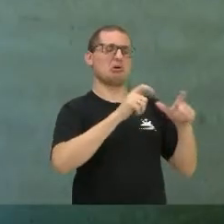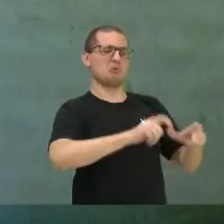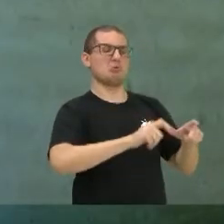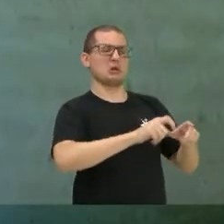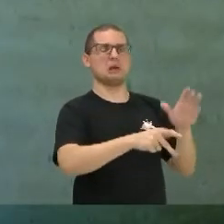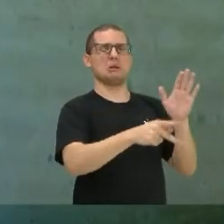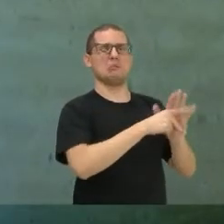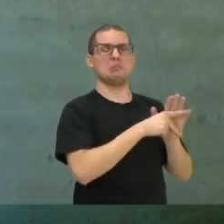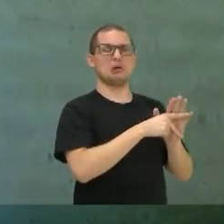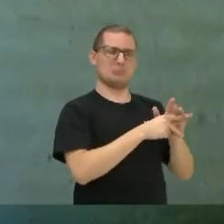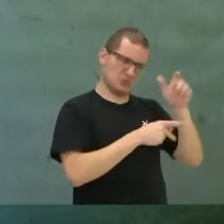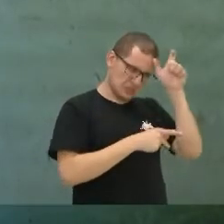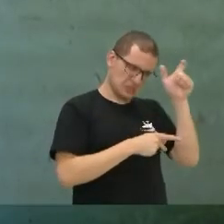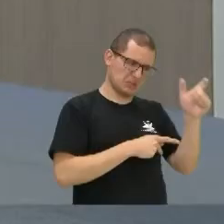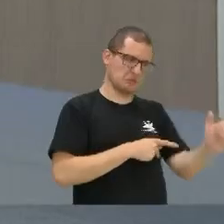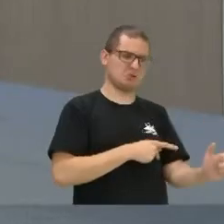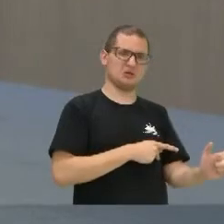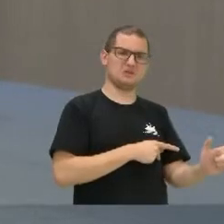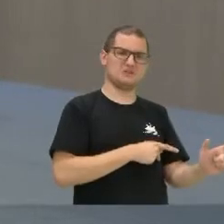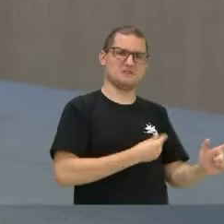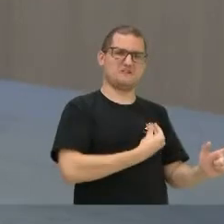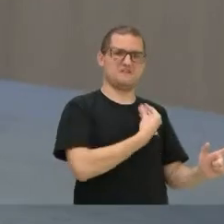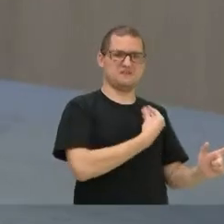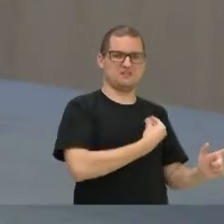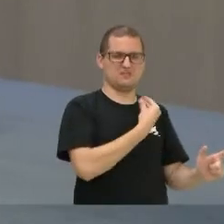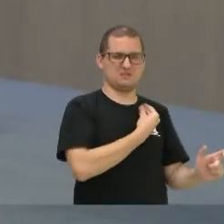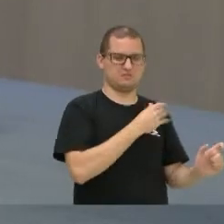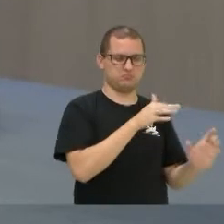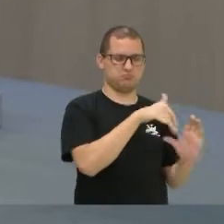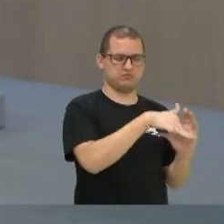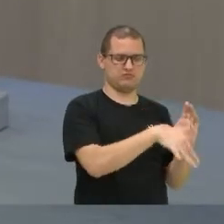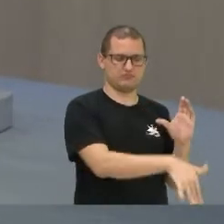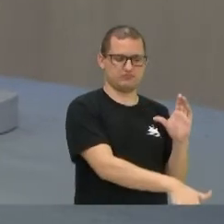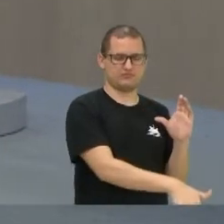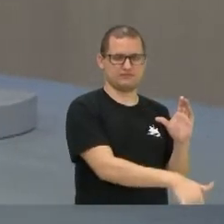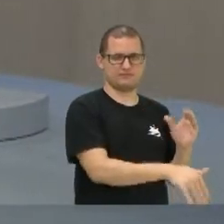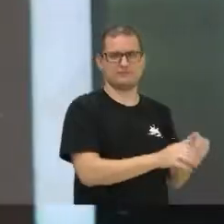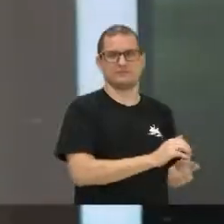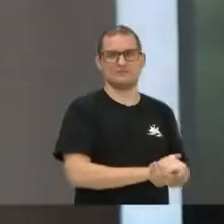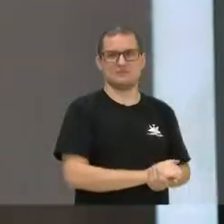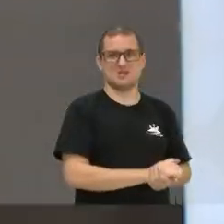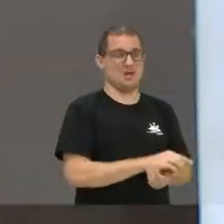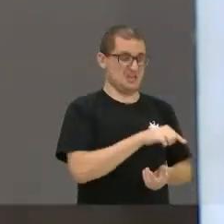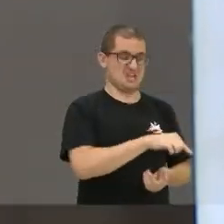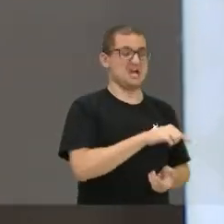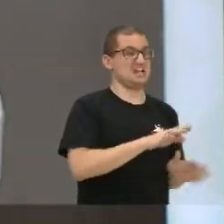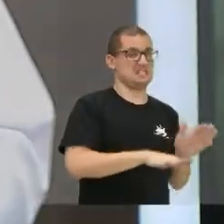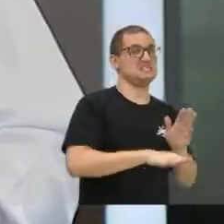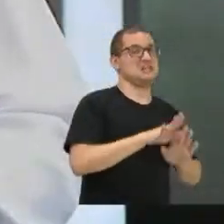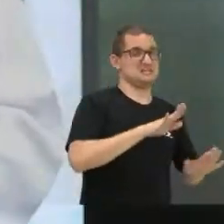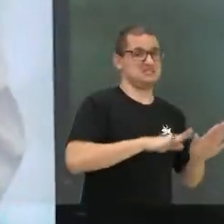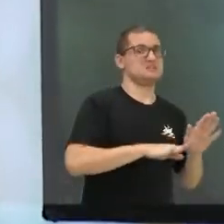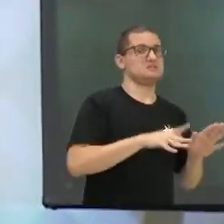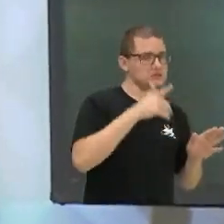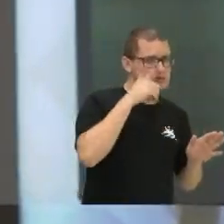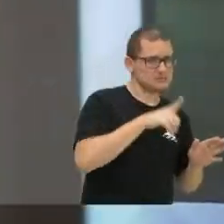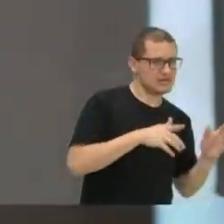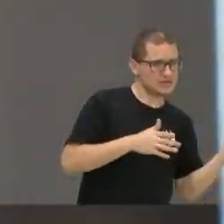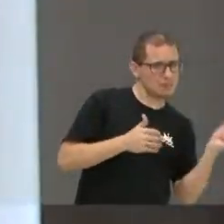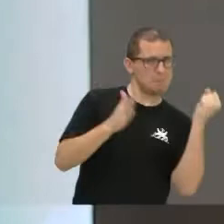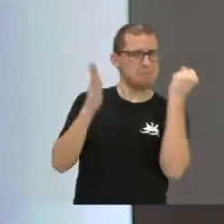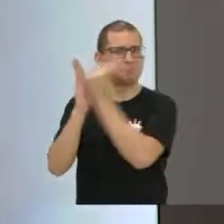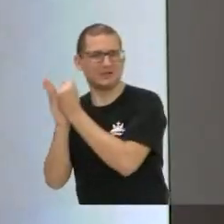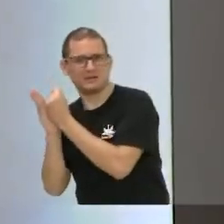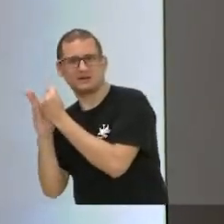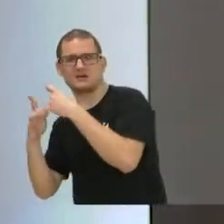vai vencer vai matar é mas vai cair e se tem um vencedor falso